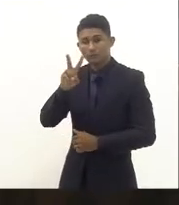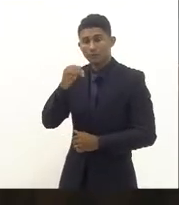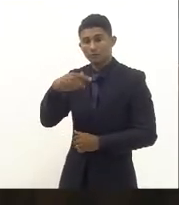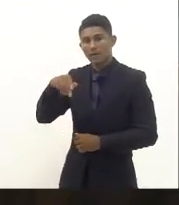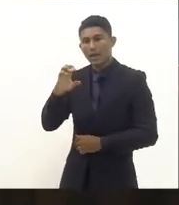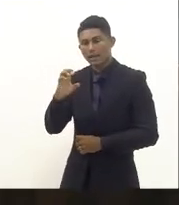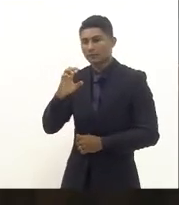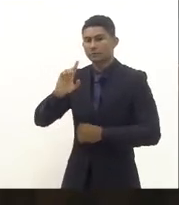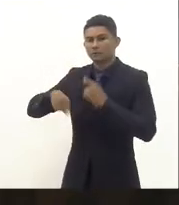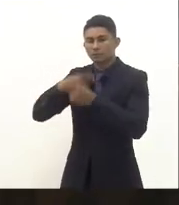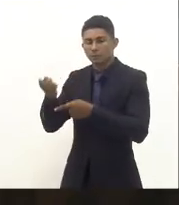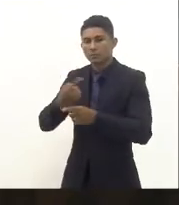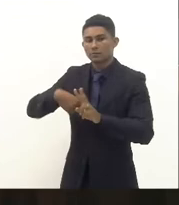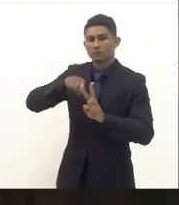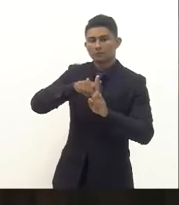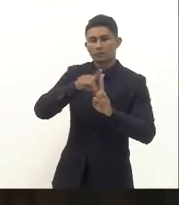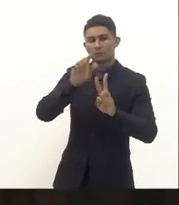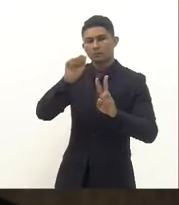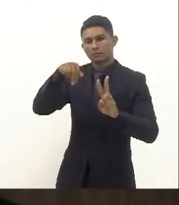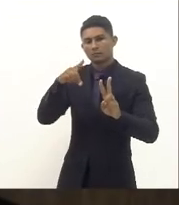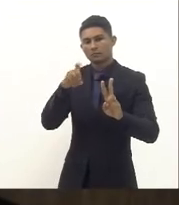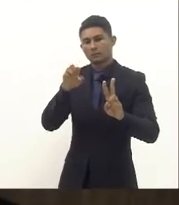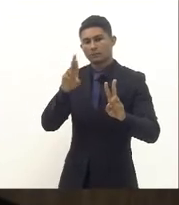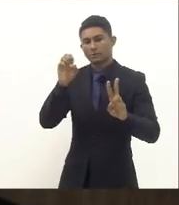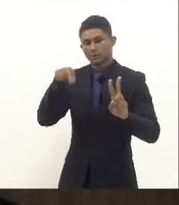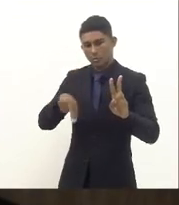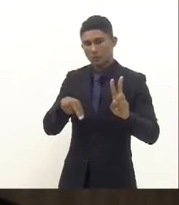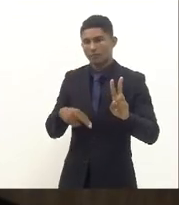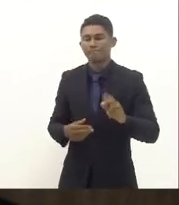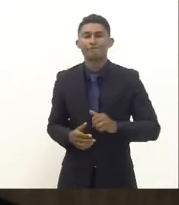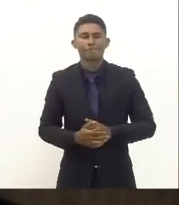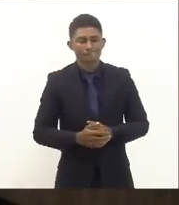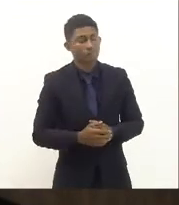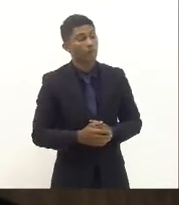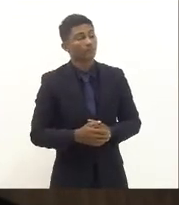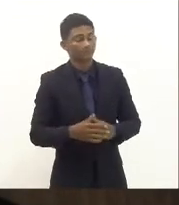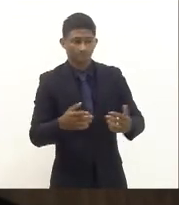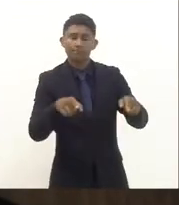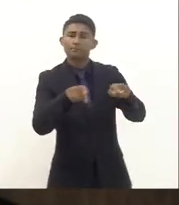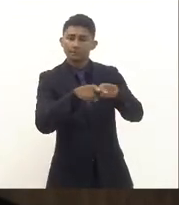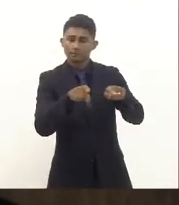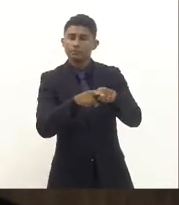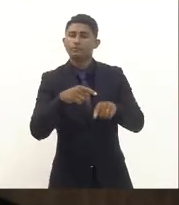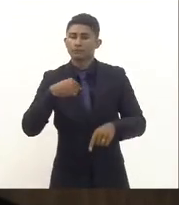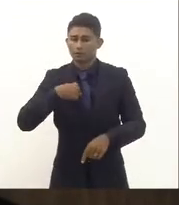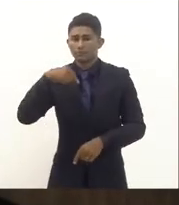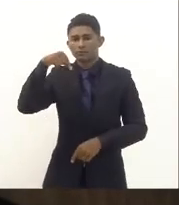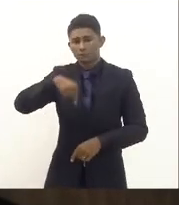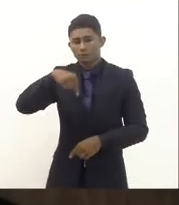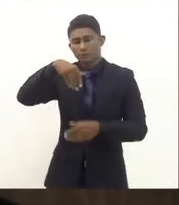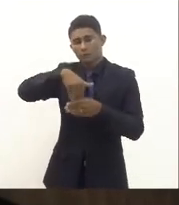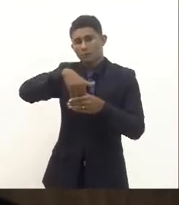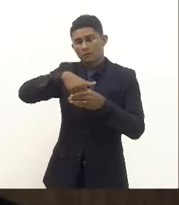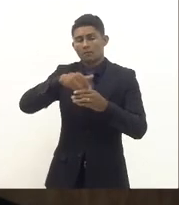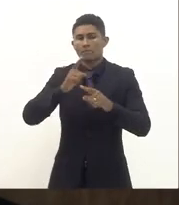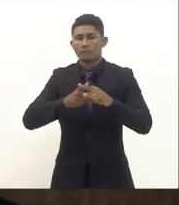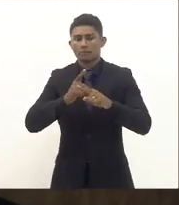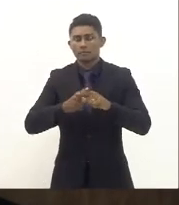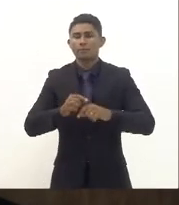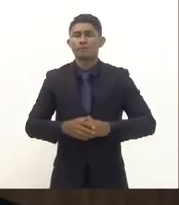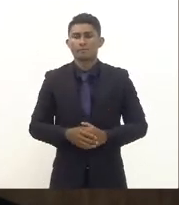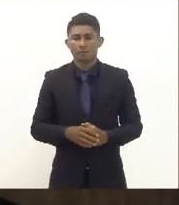Roberto logo em seguida gritado Anderson Moraes deputada tia Ju eu também queria fazer uma declaração de voto